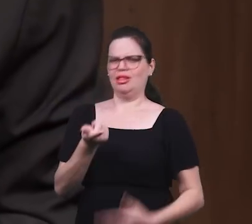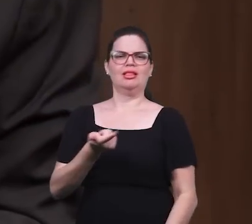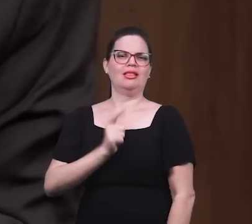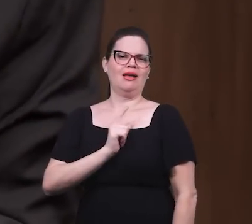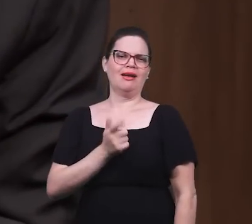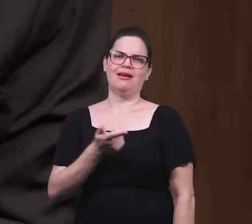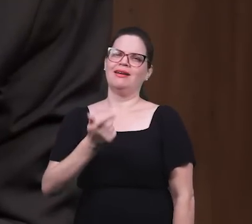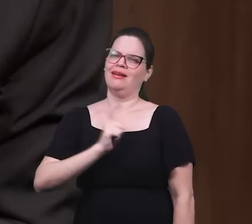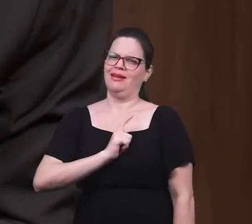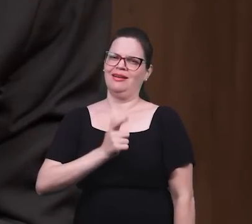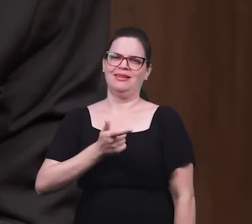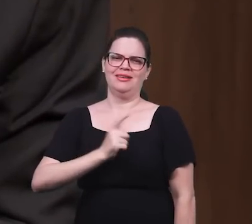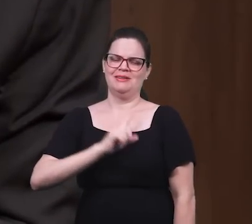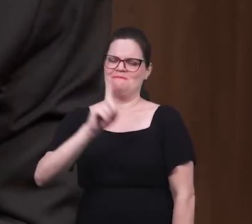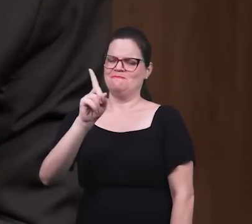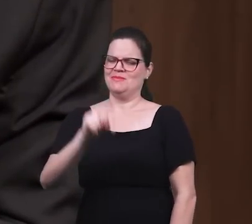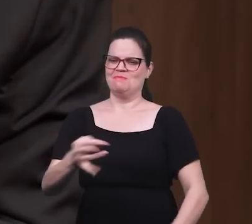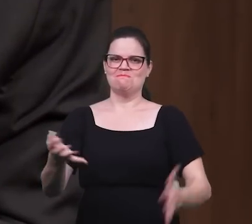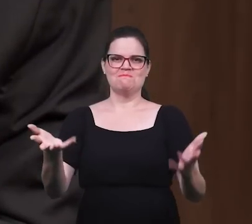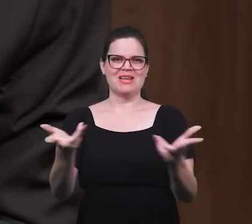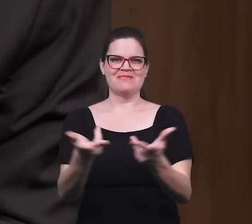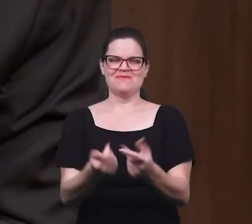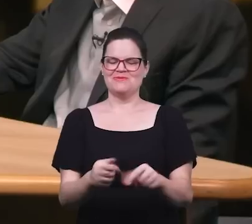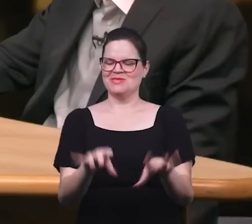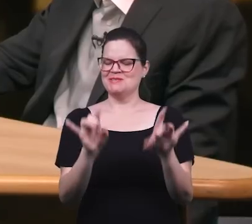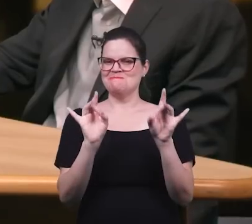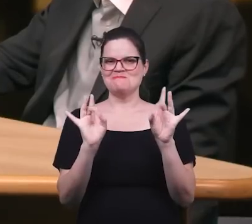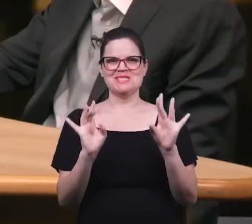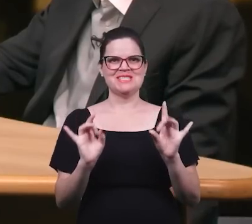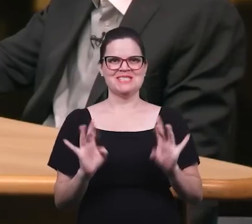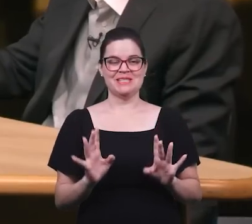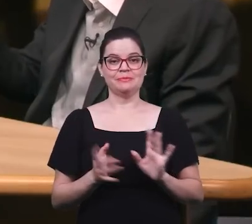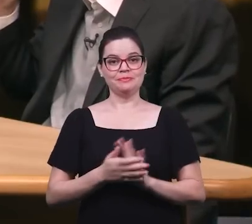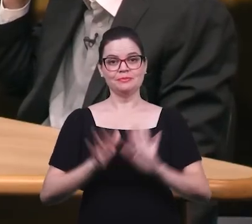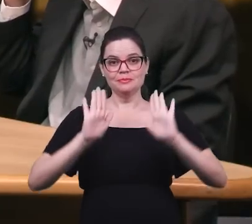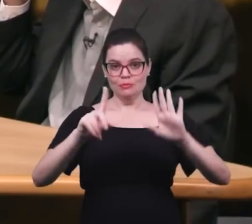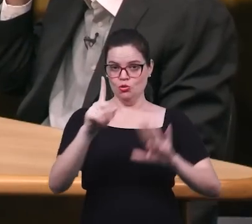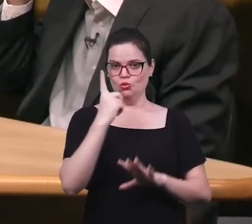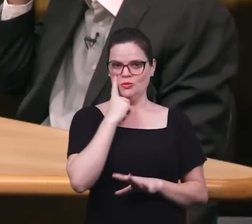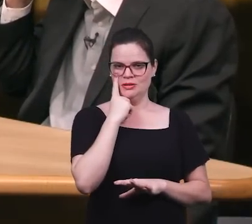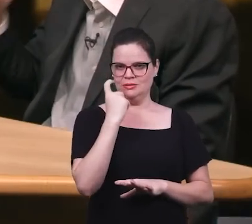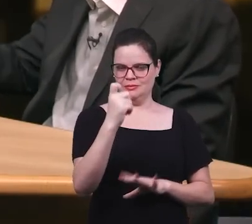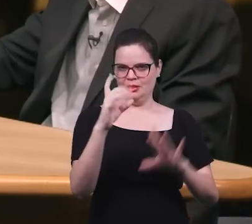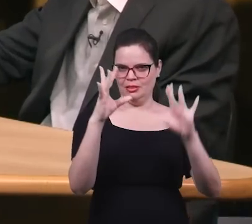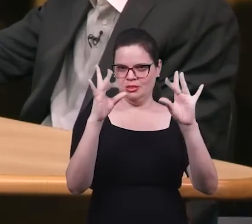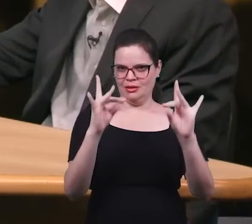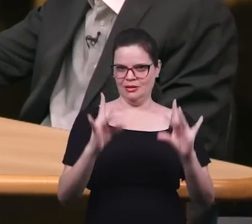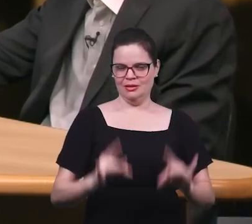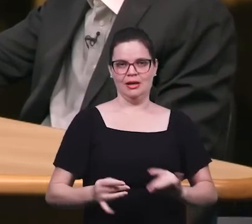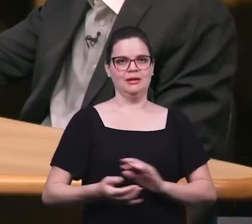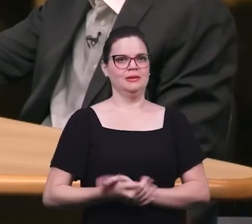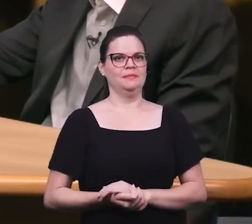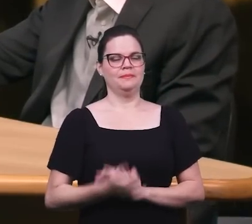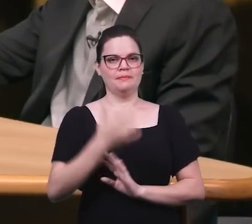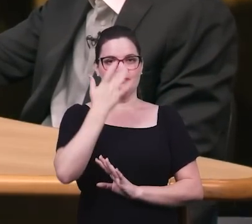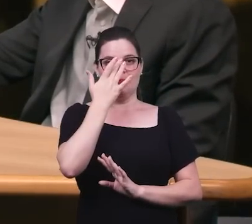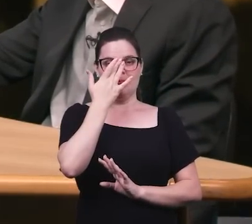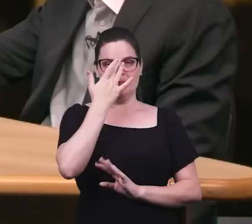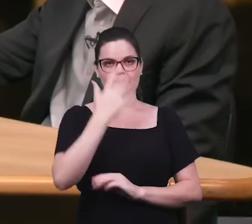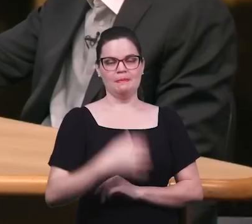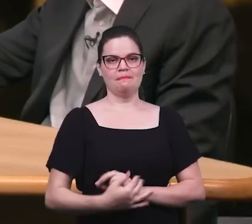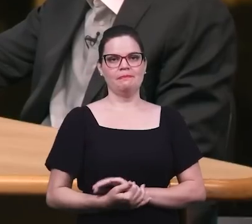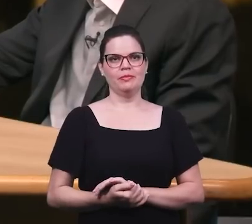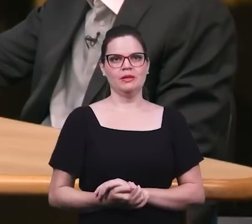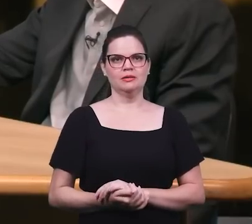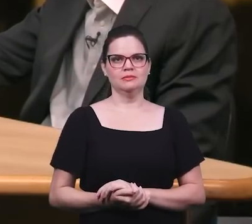Isso é especial, né? Maravilhoso, não é? Maravilhoso. E um detalhe aqui, Sr. Marcelo, que eu queria falar, é